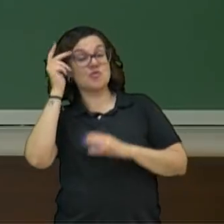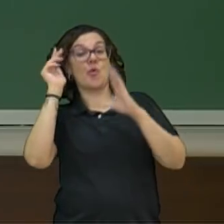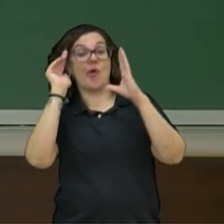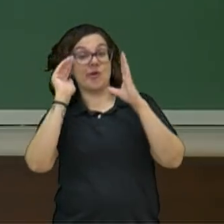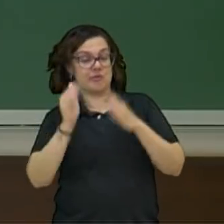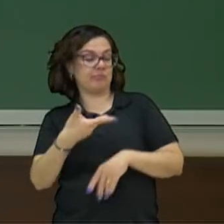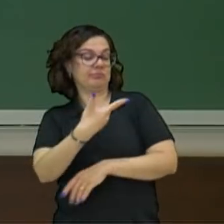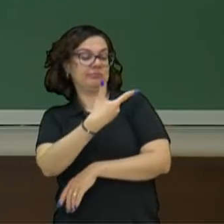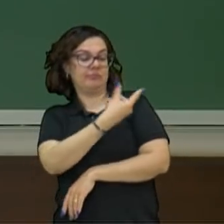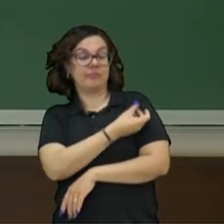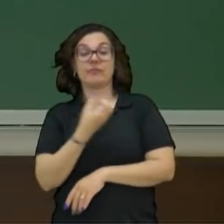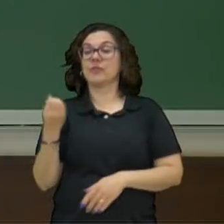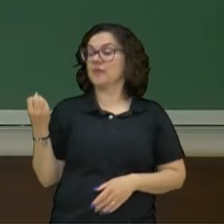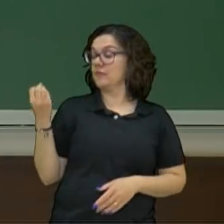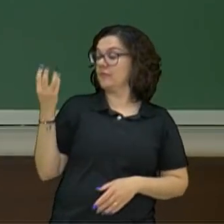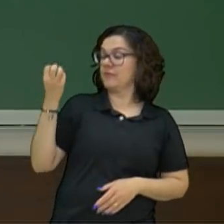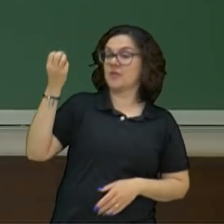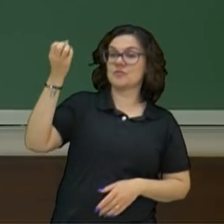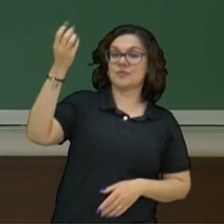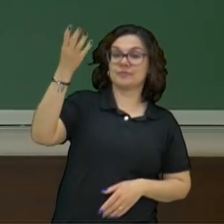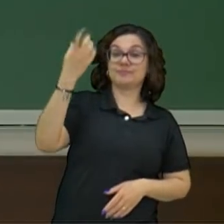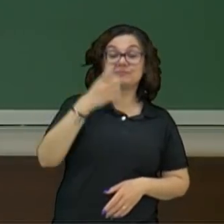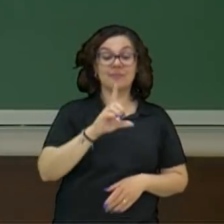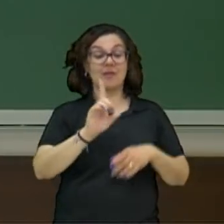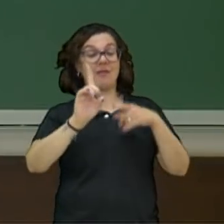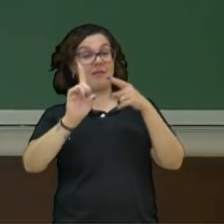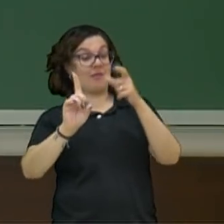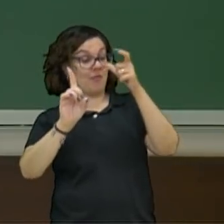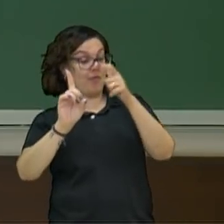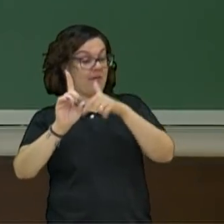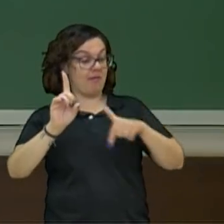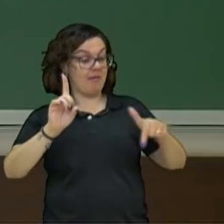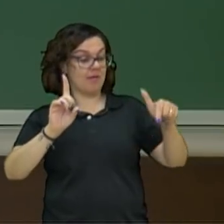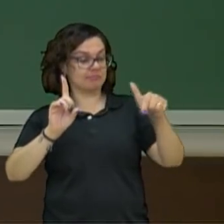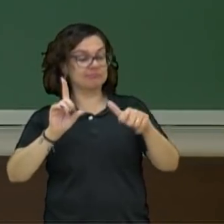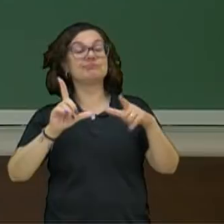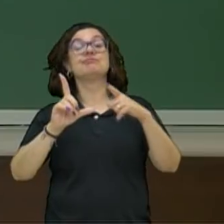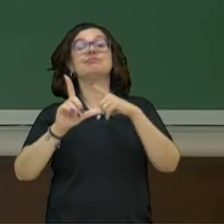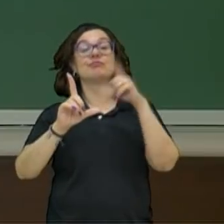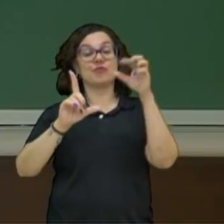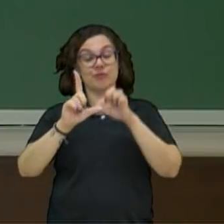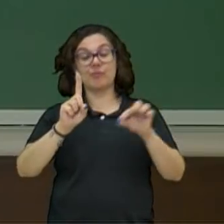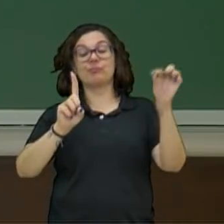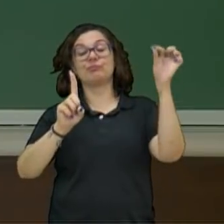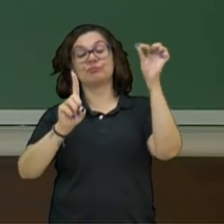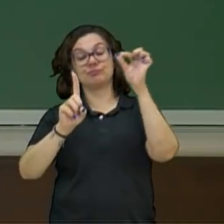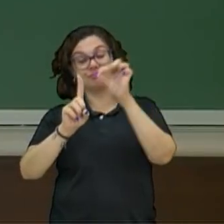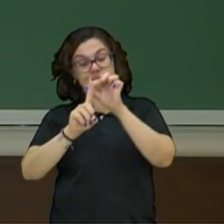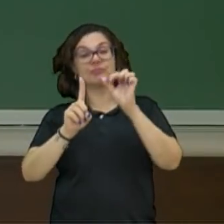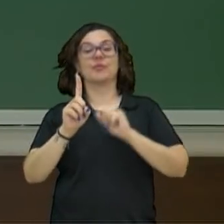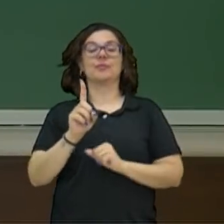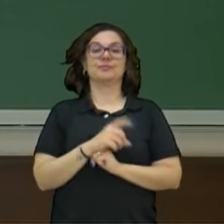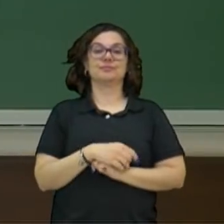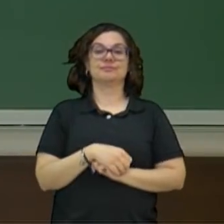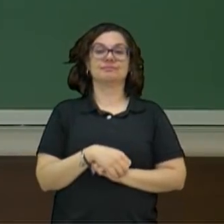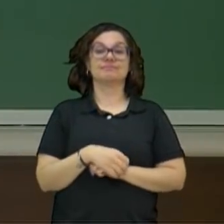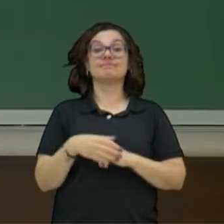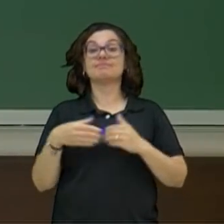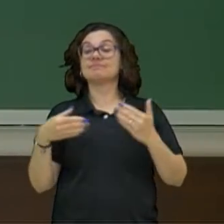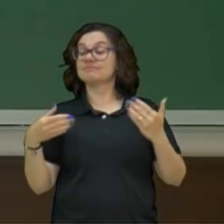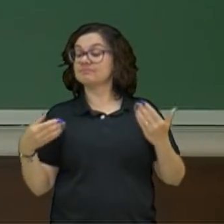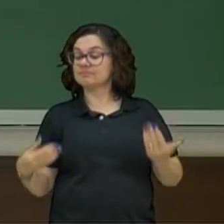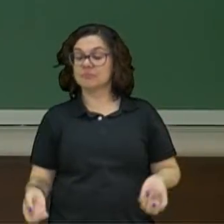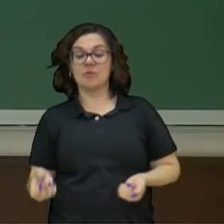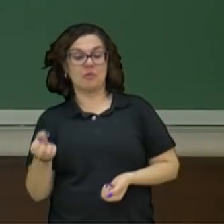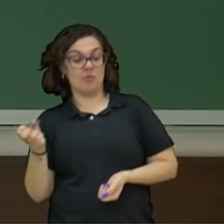está vacinada foi viajar. E na área onde ela estava viajando tinha lá um mosquito. E o mosquito picou ela. E aí